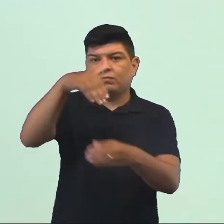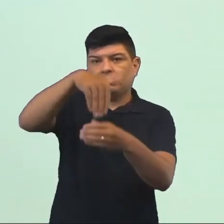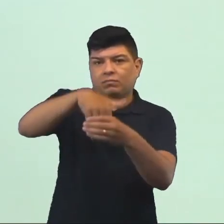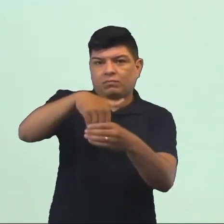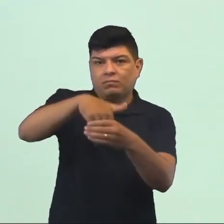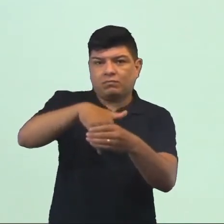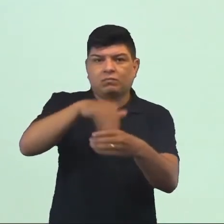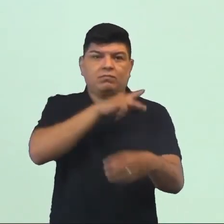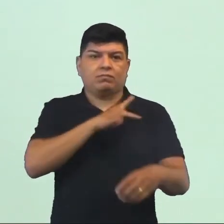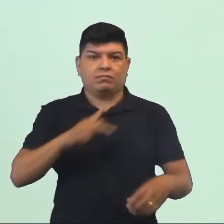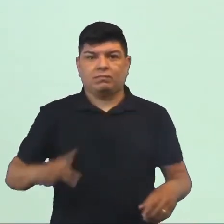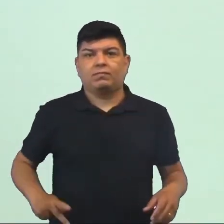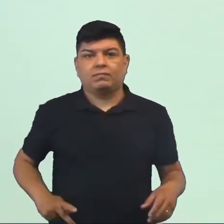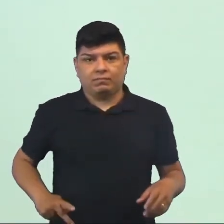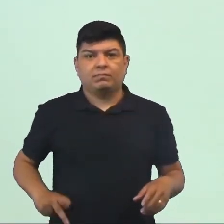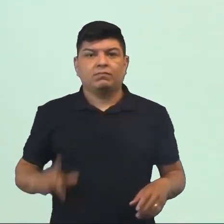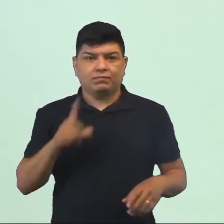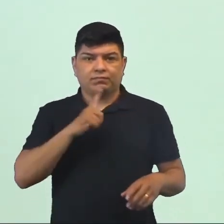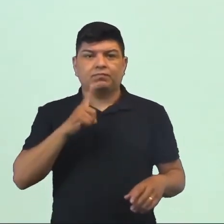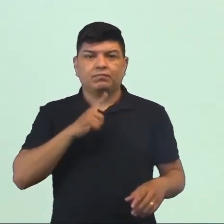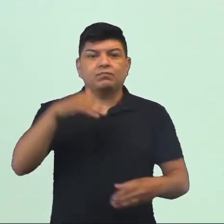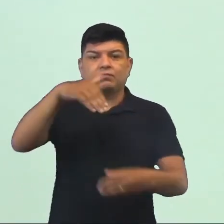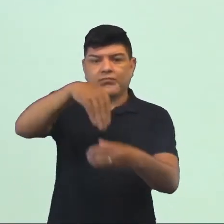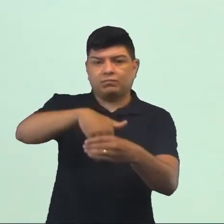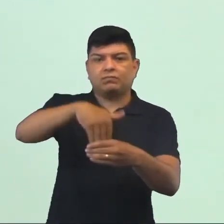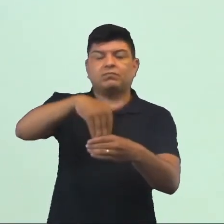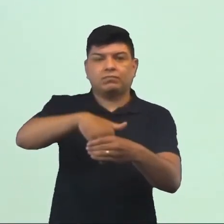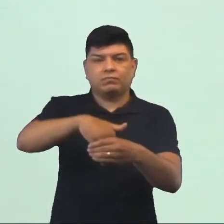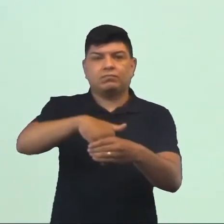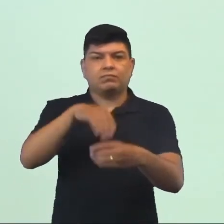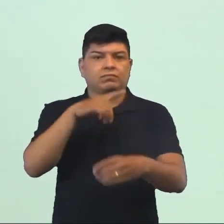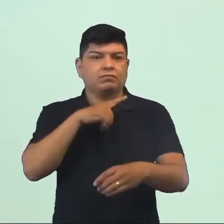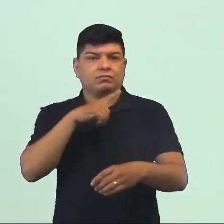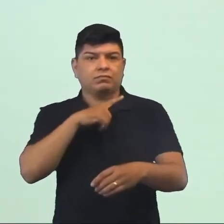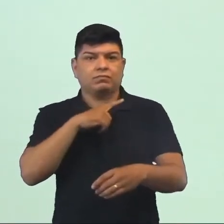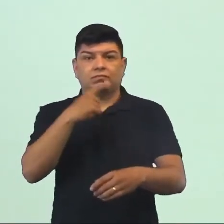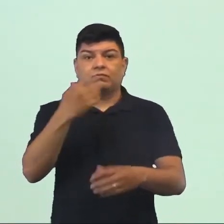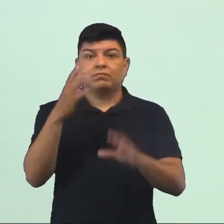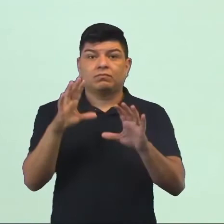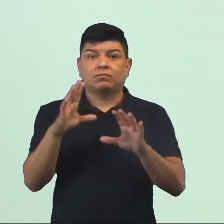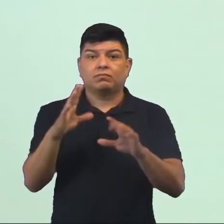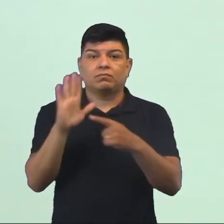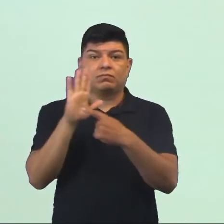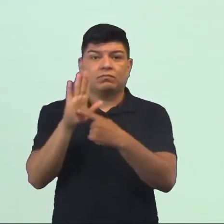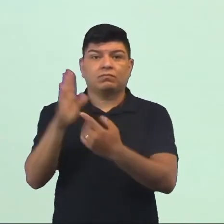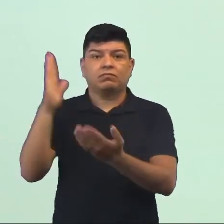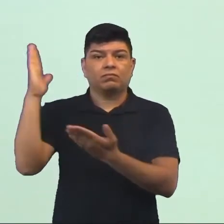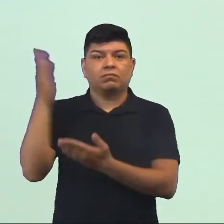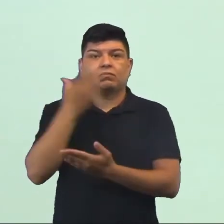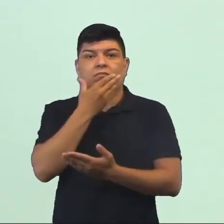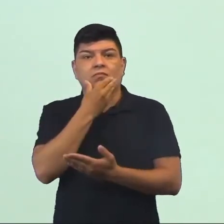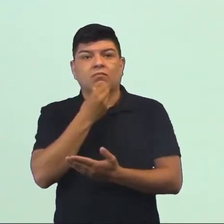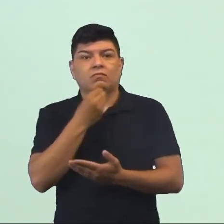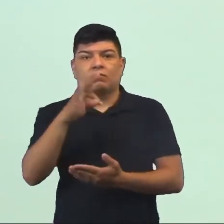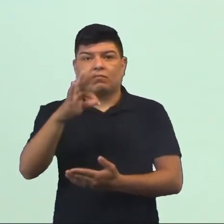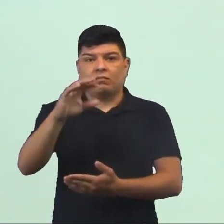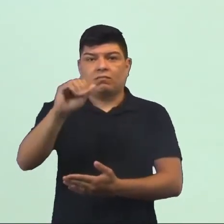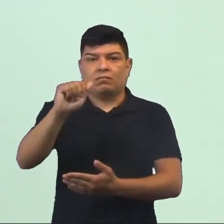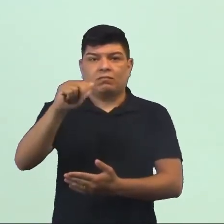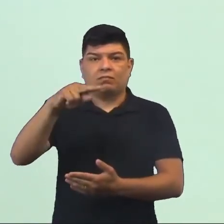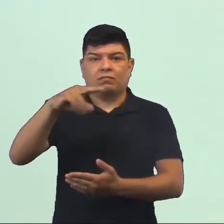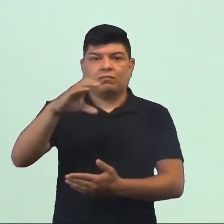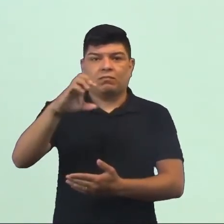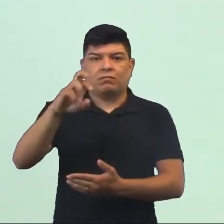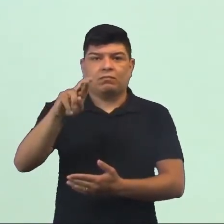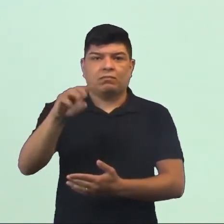direta a presidente, né, a gente teve a eleição indireta, a gente tem aí a figura do Tancredo Neves, que era um grande